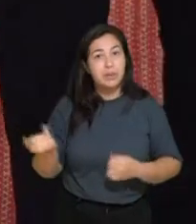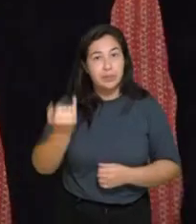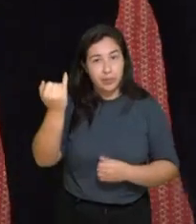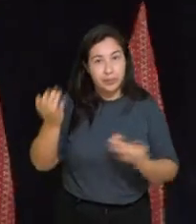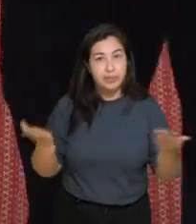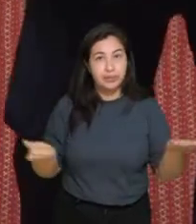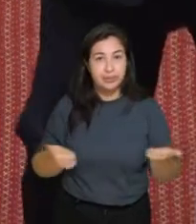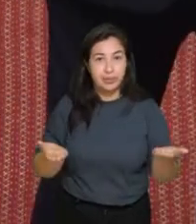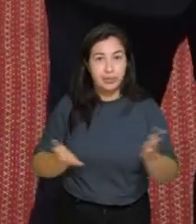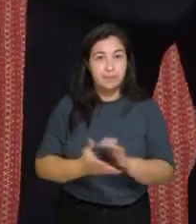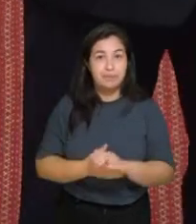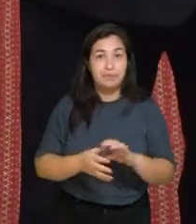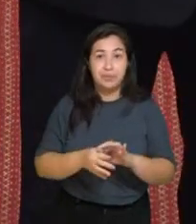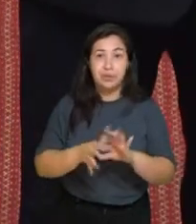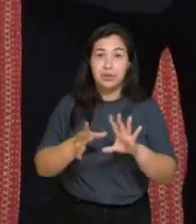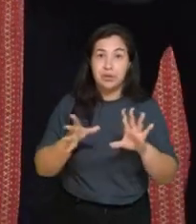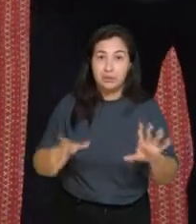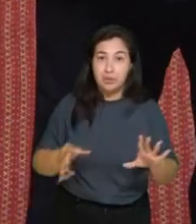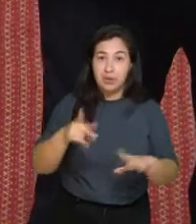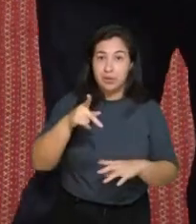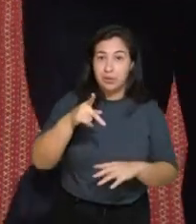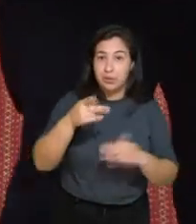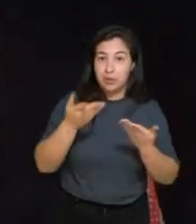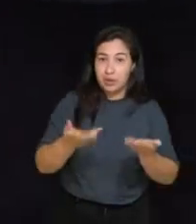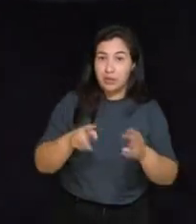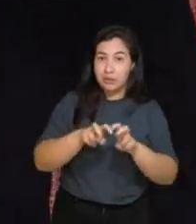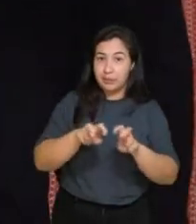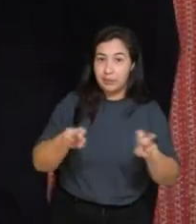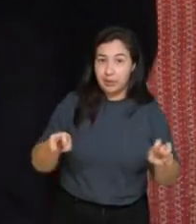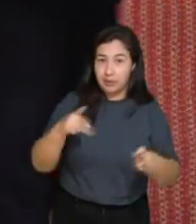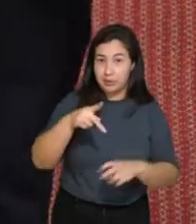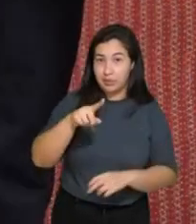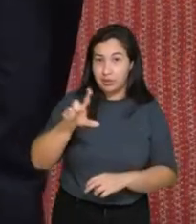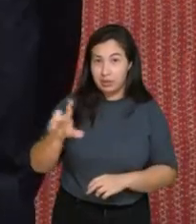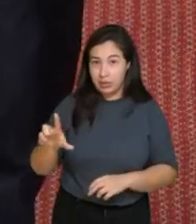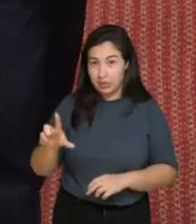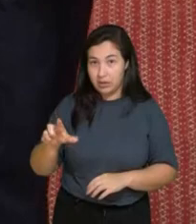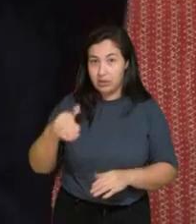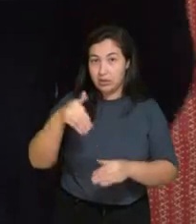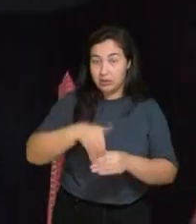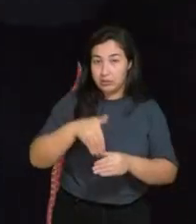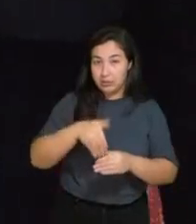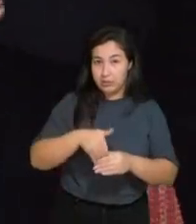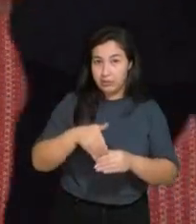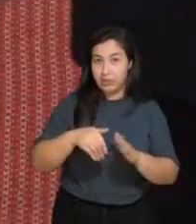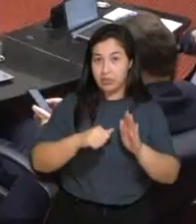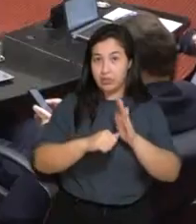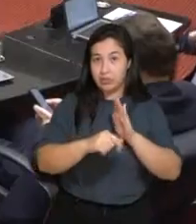nós liberamos a bancada nessa deliberação de veto. Obrigado.